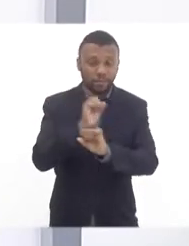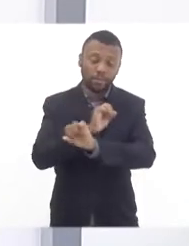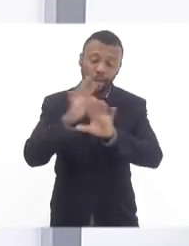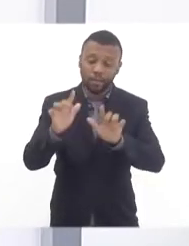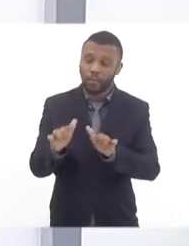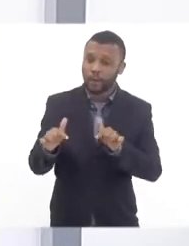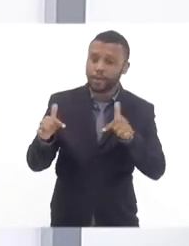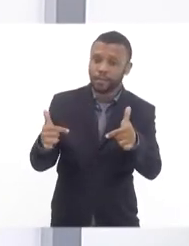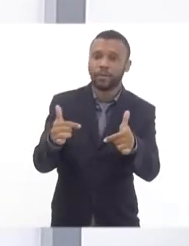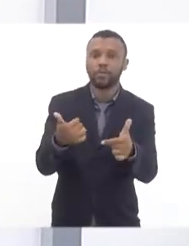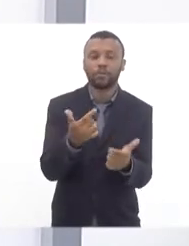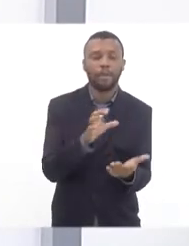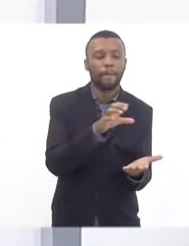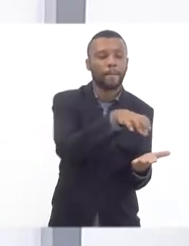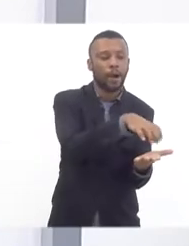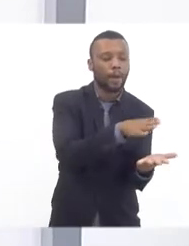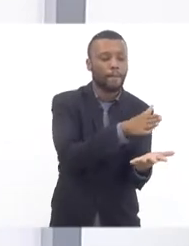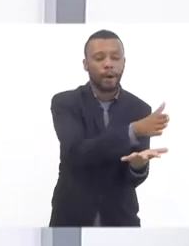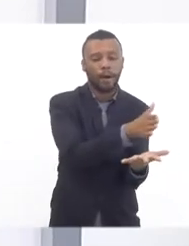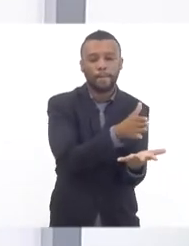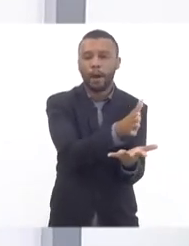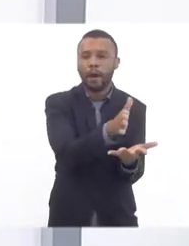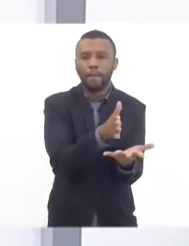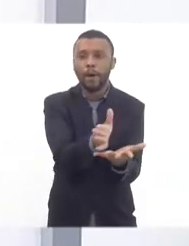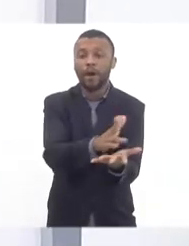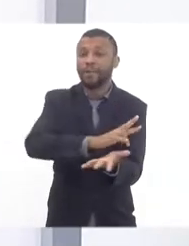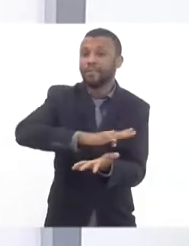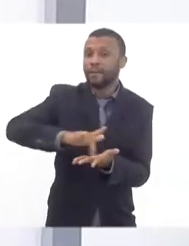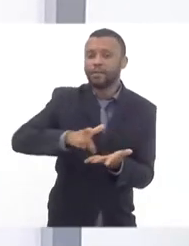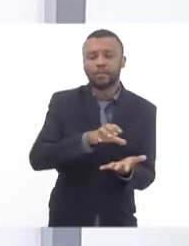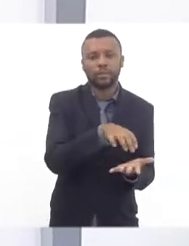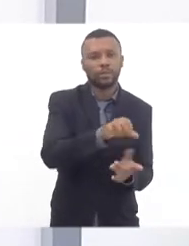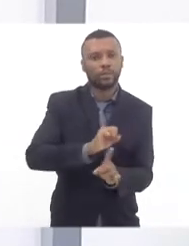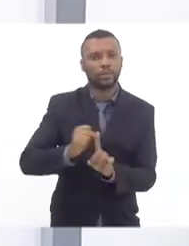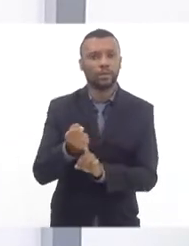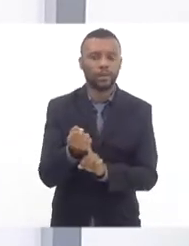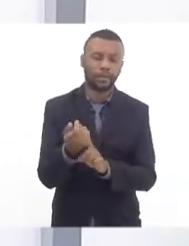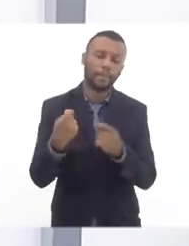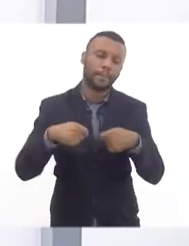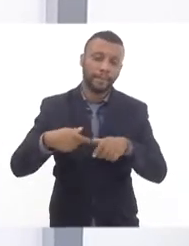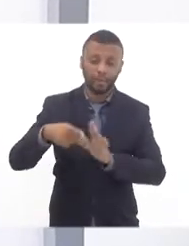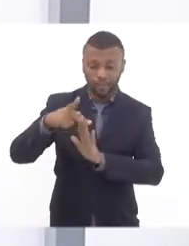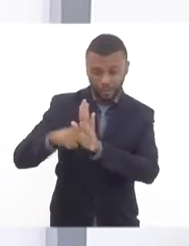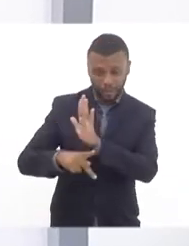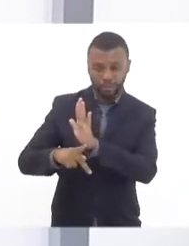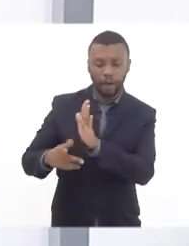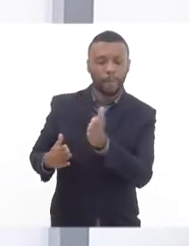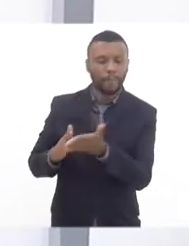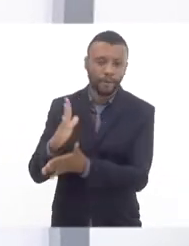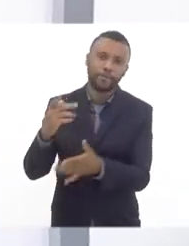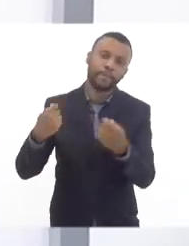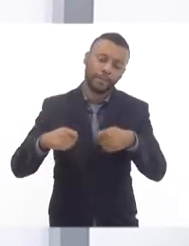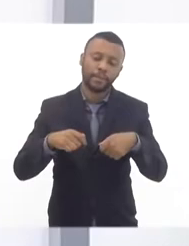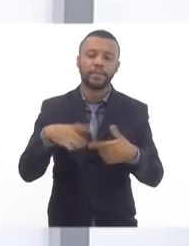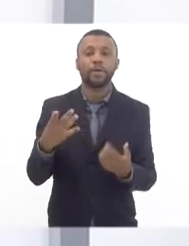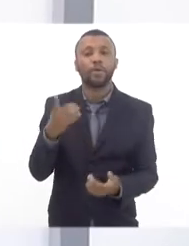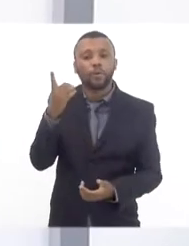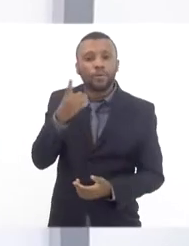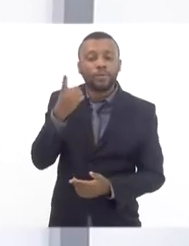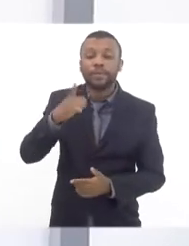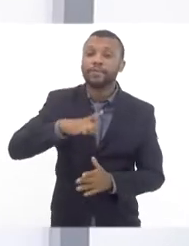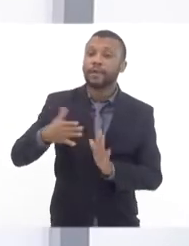ação intersetorial, ela é uma pauta intersetorial e tem que, sim, ser aprovado. Né? Então, o deputado pegou aí essa pauta